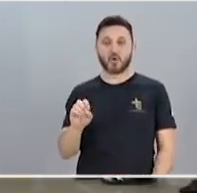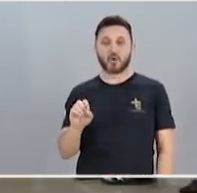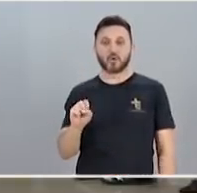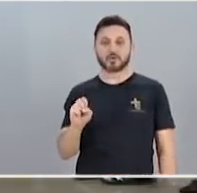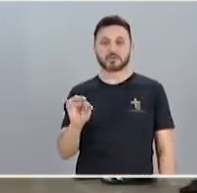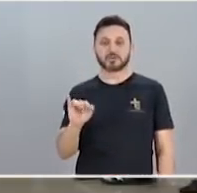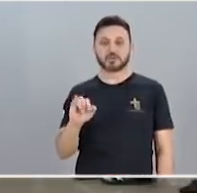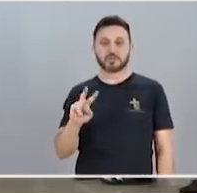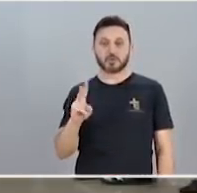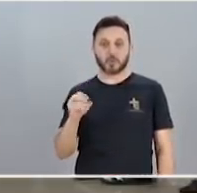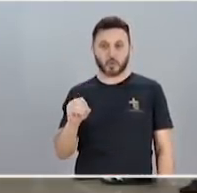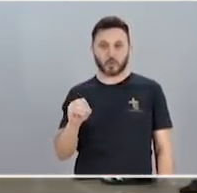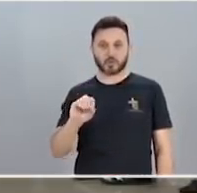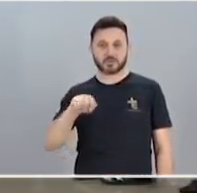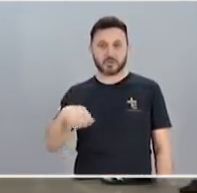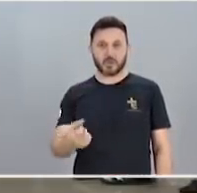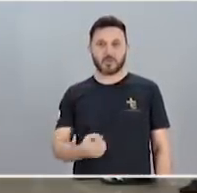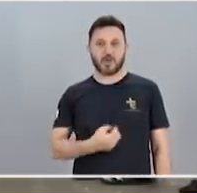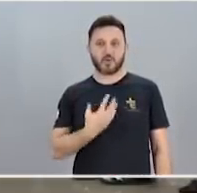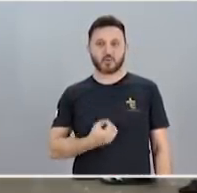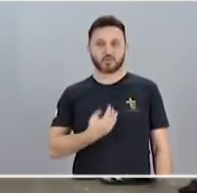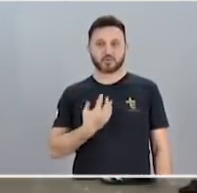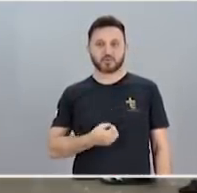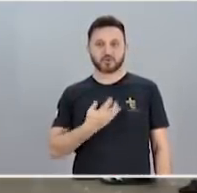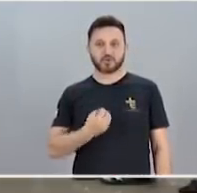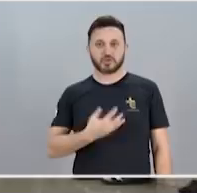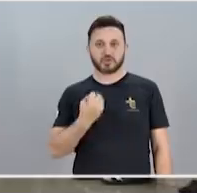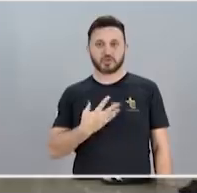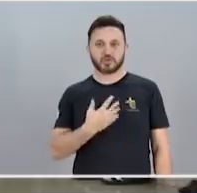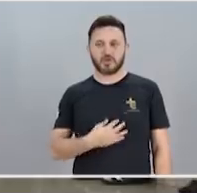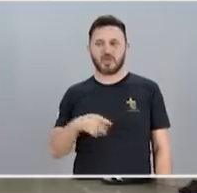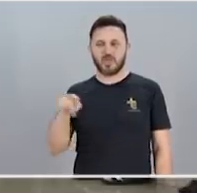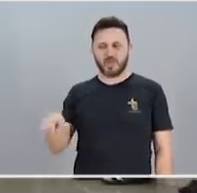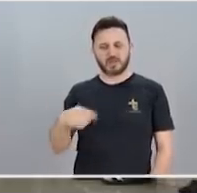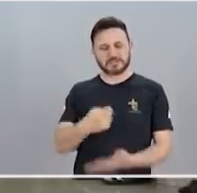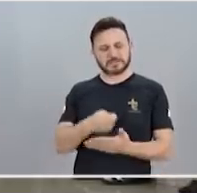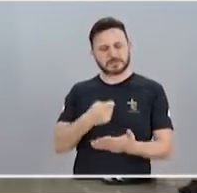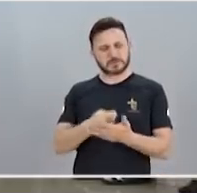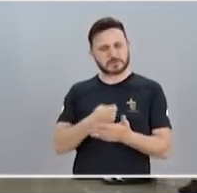tentou encontrar uma explicação para a Santíssima Trindade.